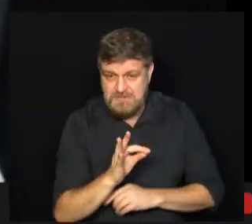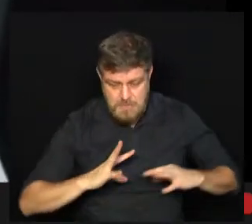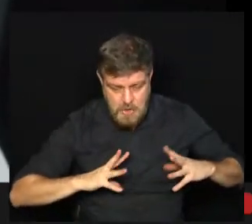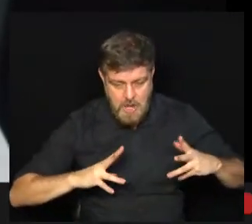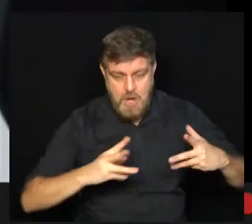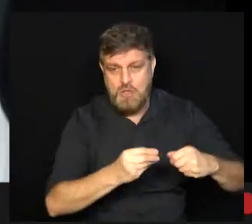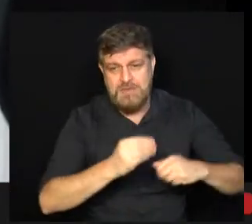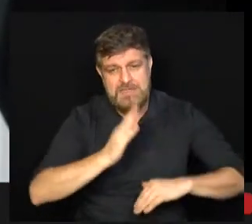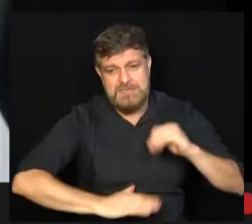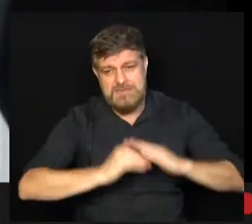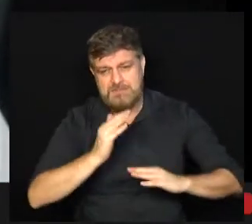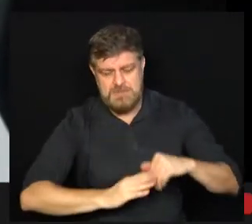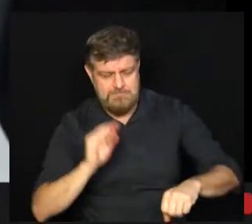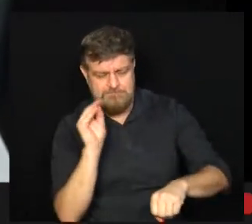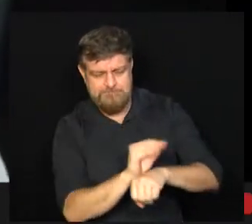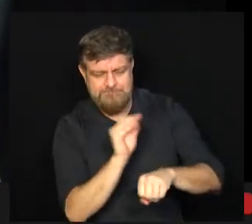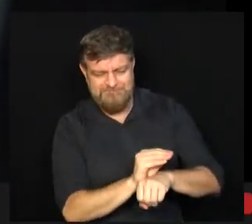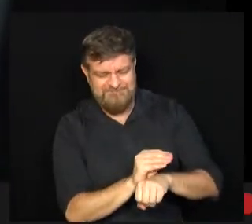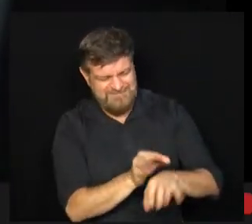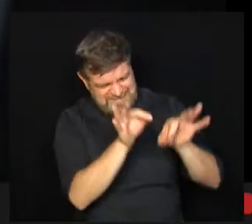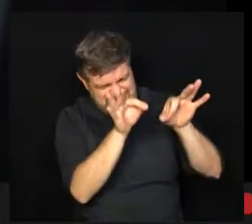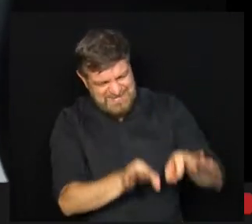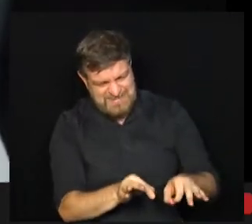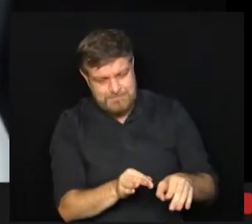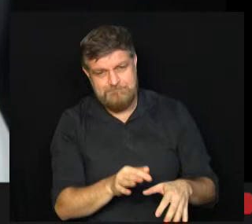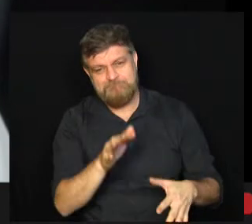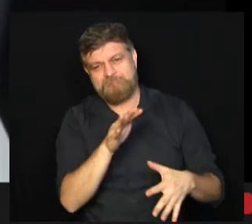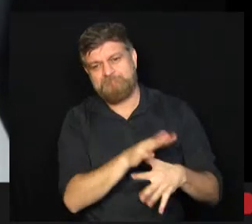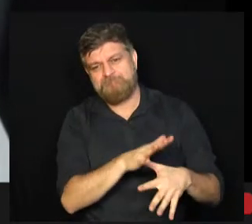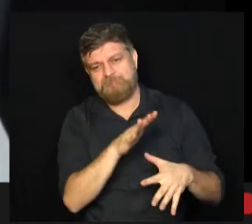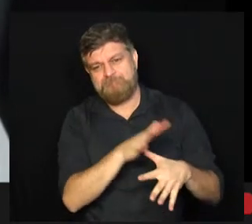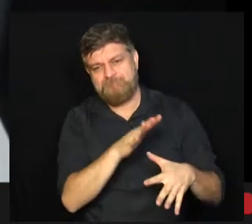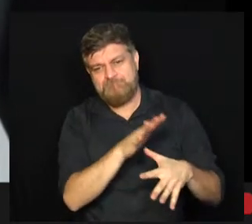nossas atividades. É isso.